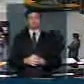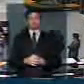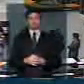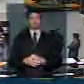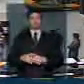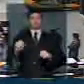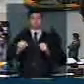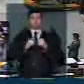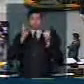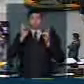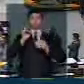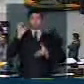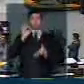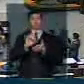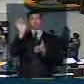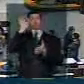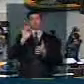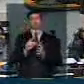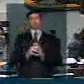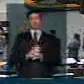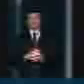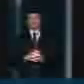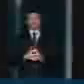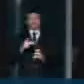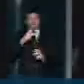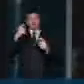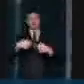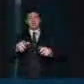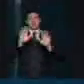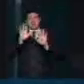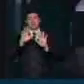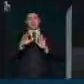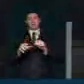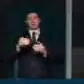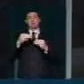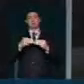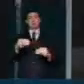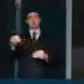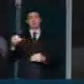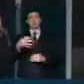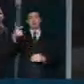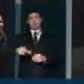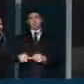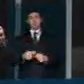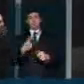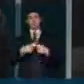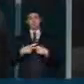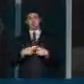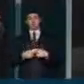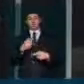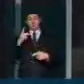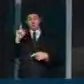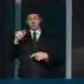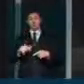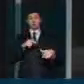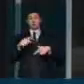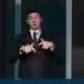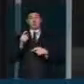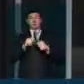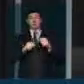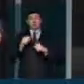Repudia o argumento, senhor presidente, de que seria desnecessário o Ministério, porque trata-se da atividade